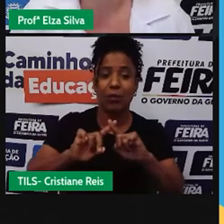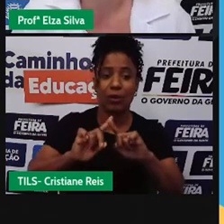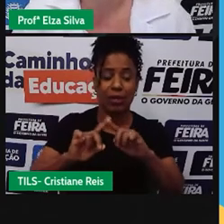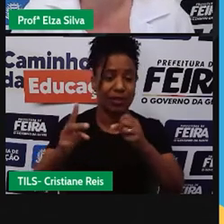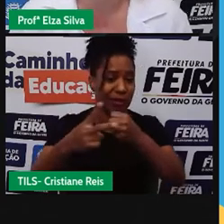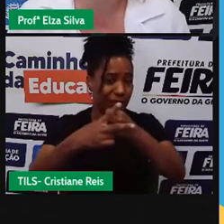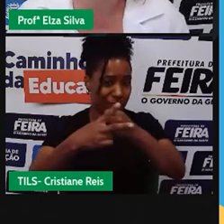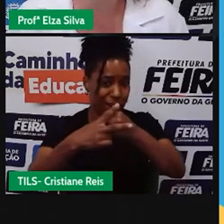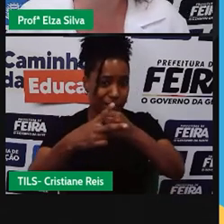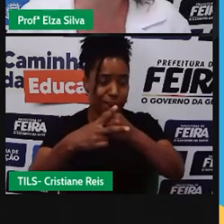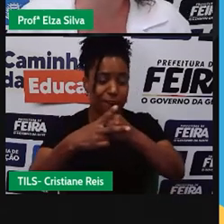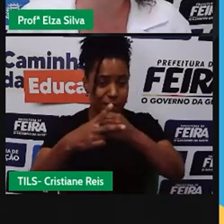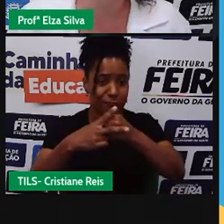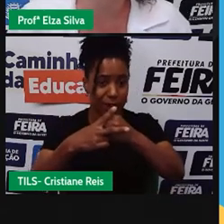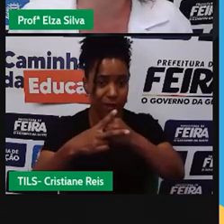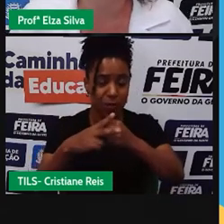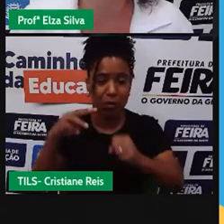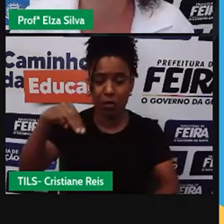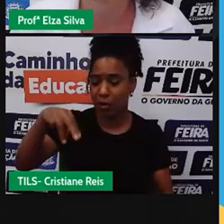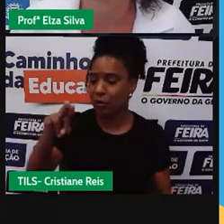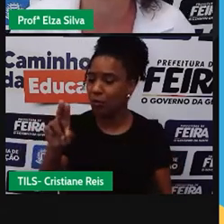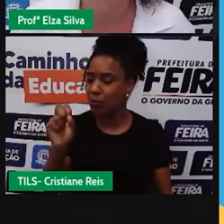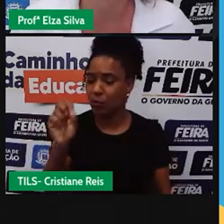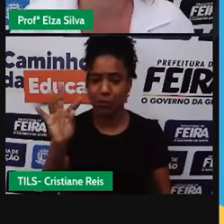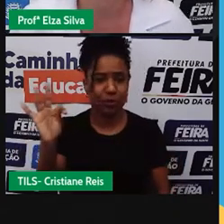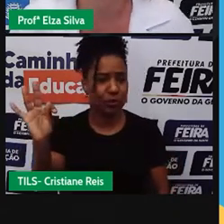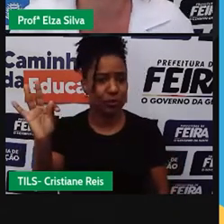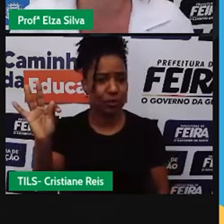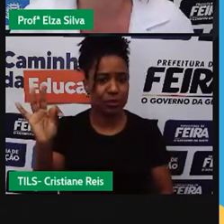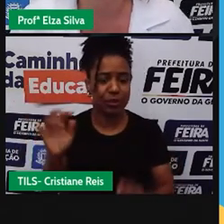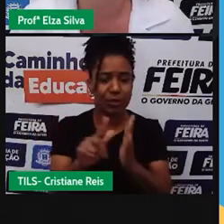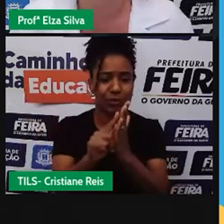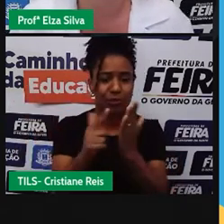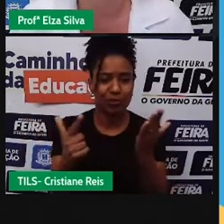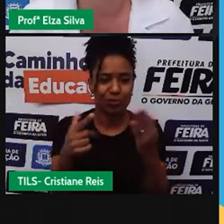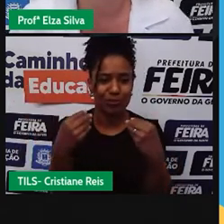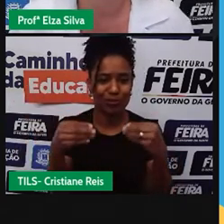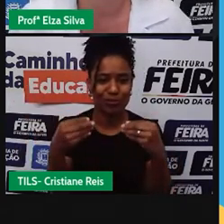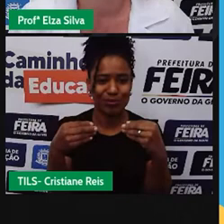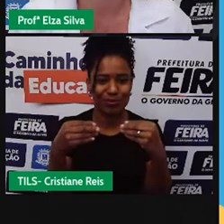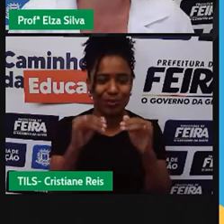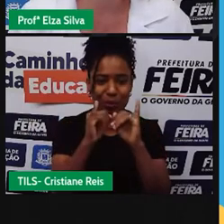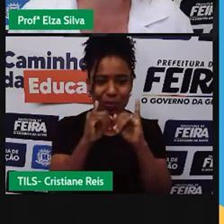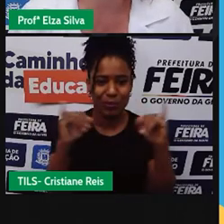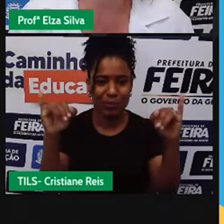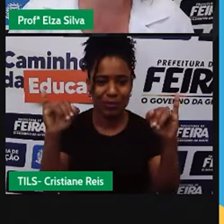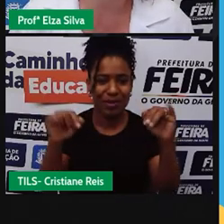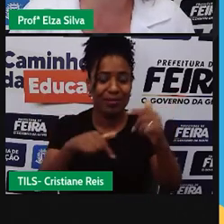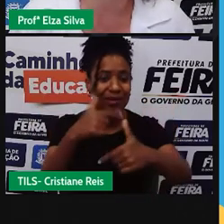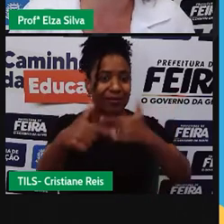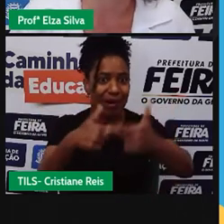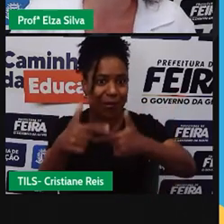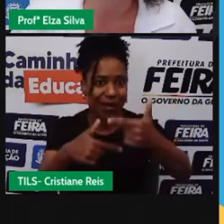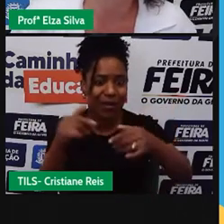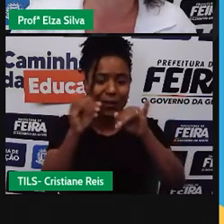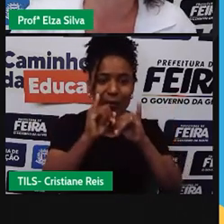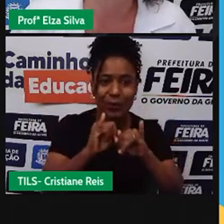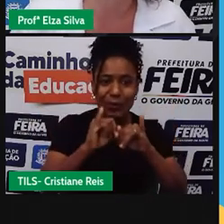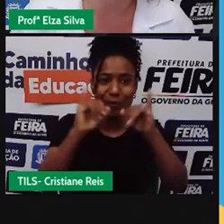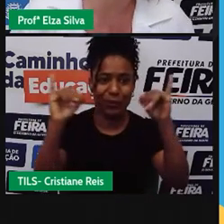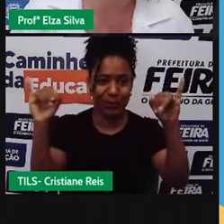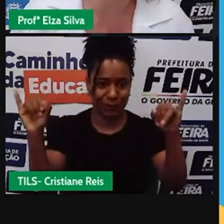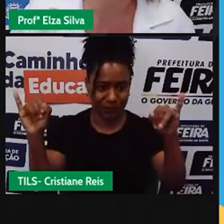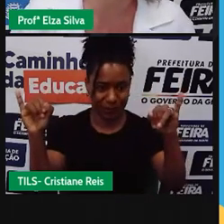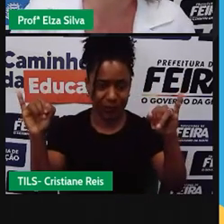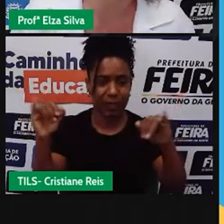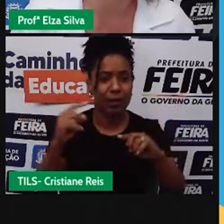muito utilizado nos anúncios classificados de emprego. Justamente porque no anúncio